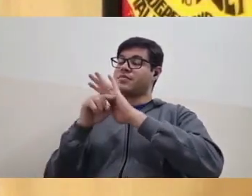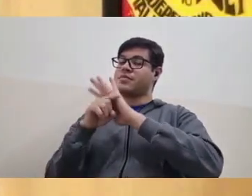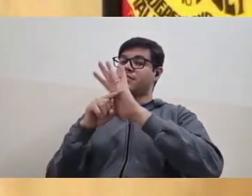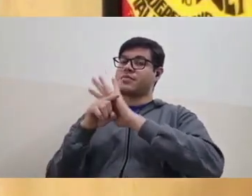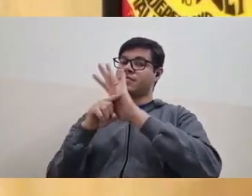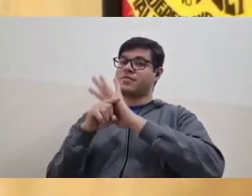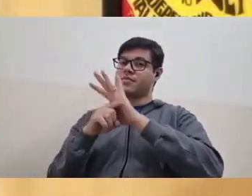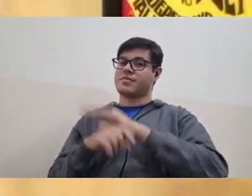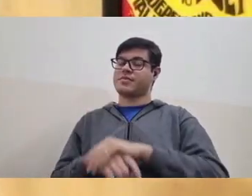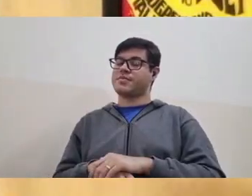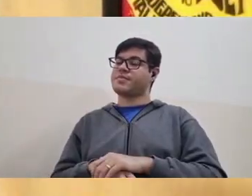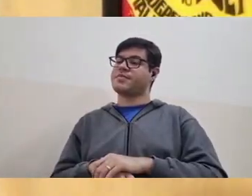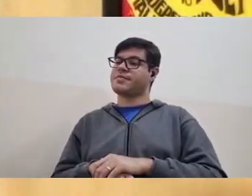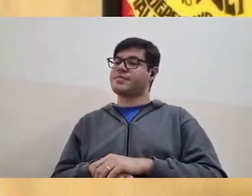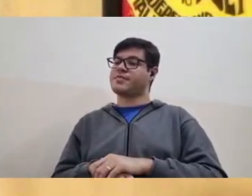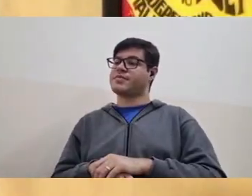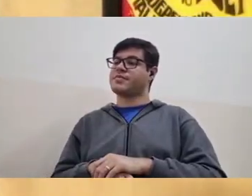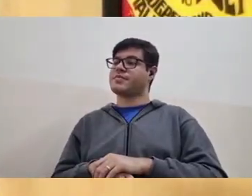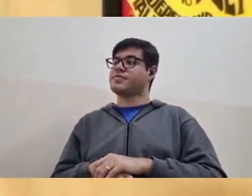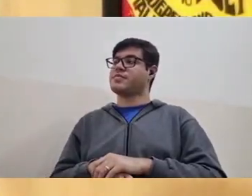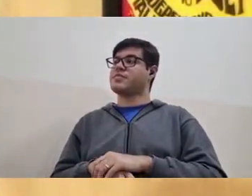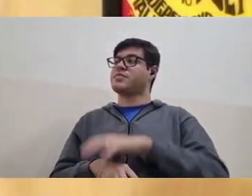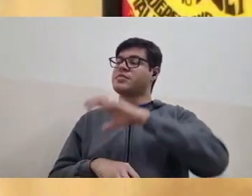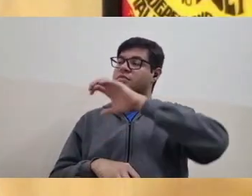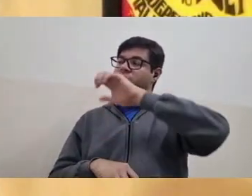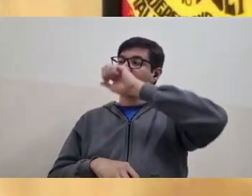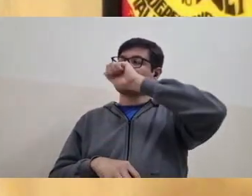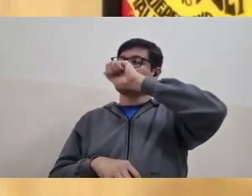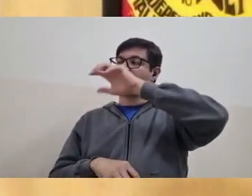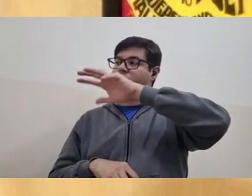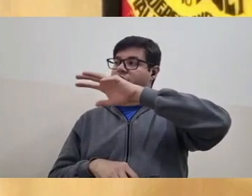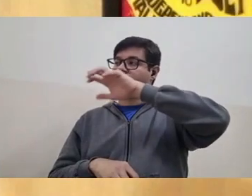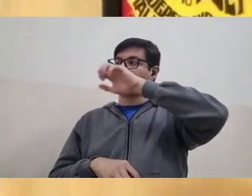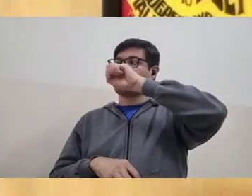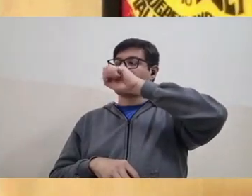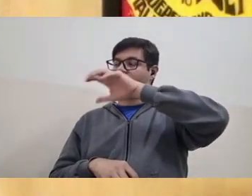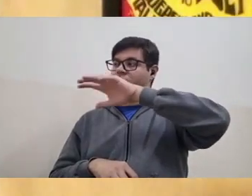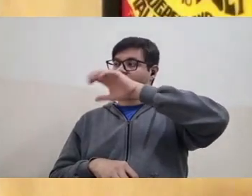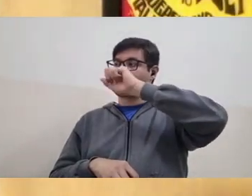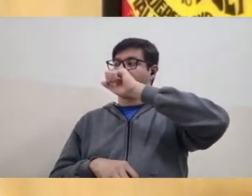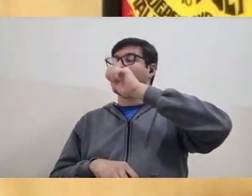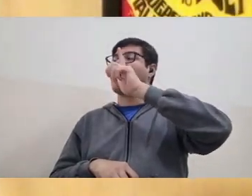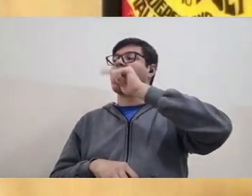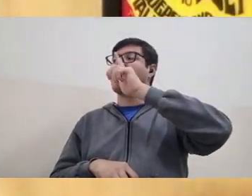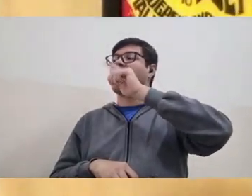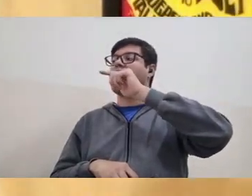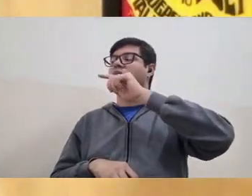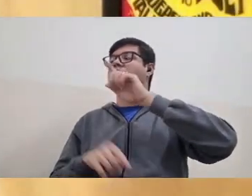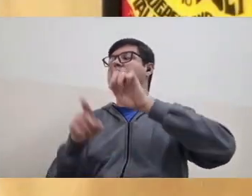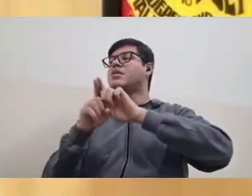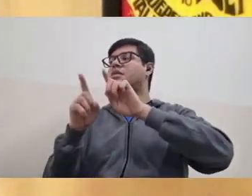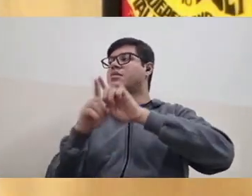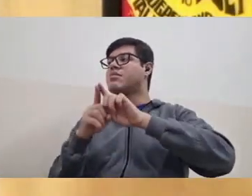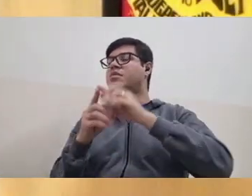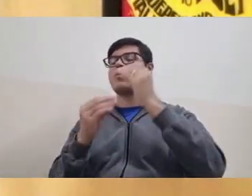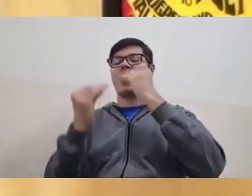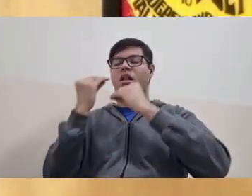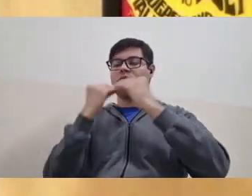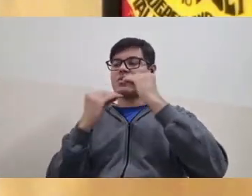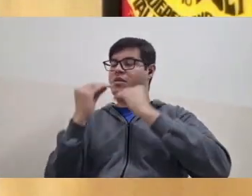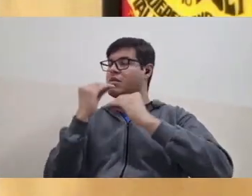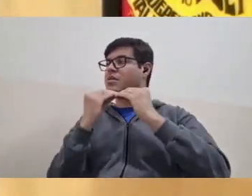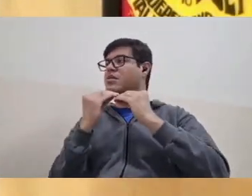analisar, da agricultura nós temos o oxigênio, né, da zona rural, a água e o alimento.